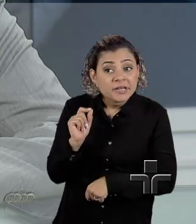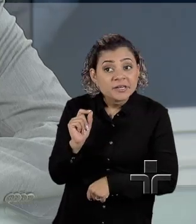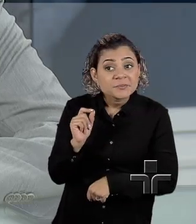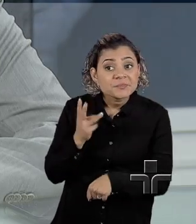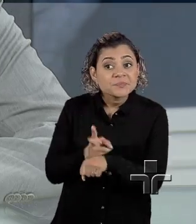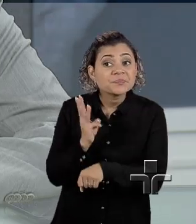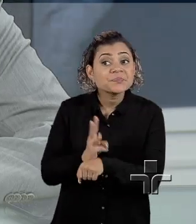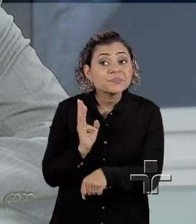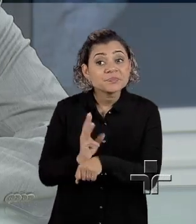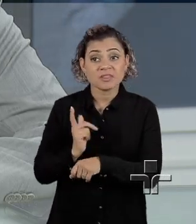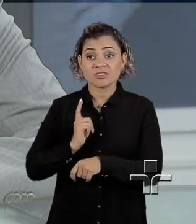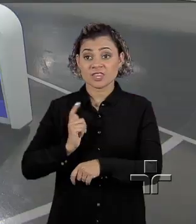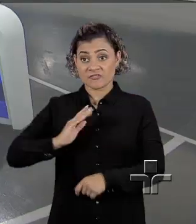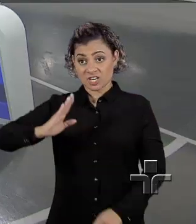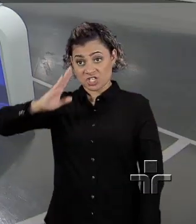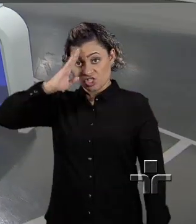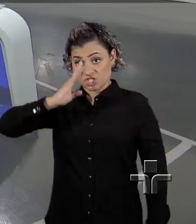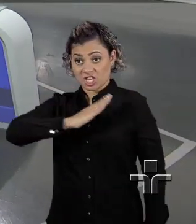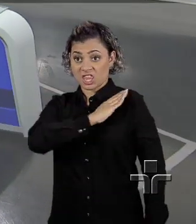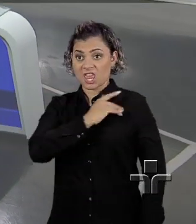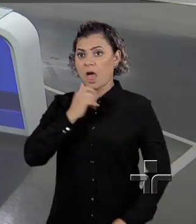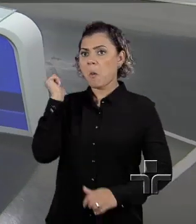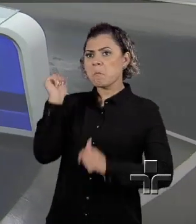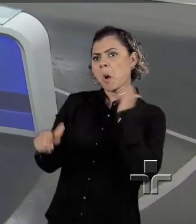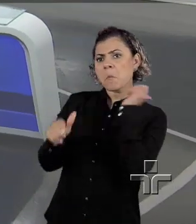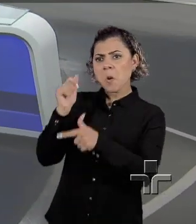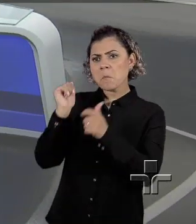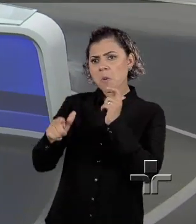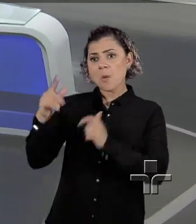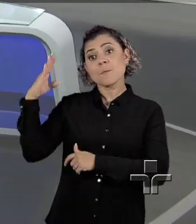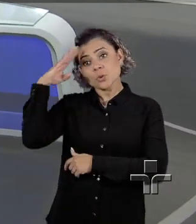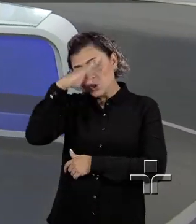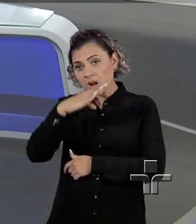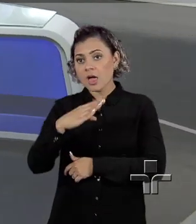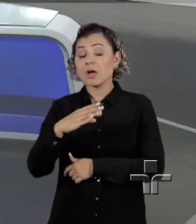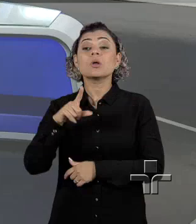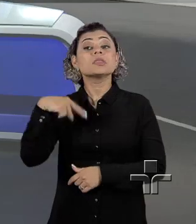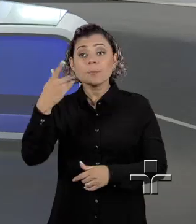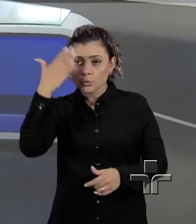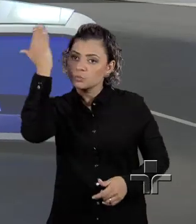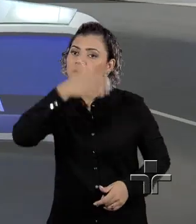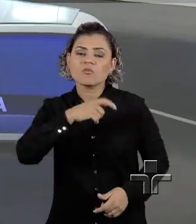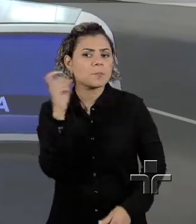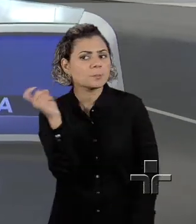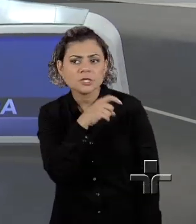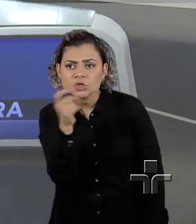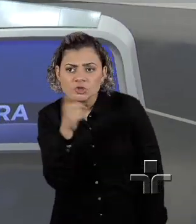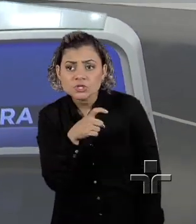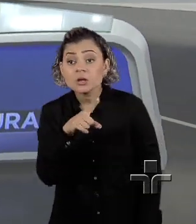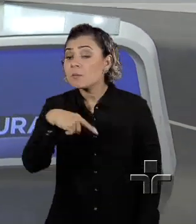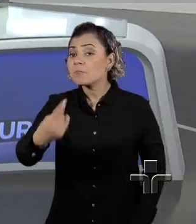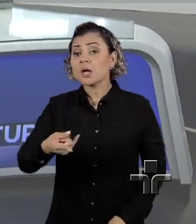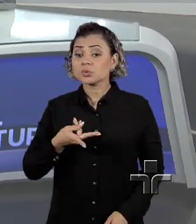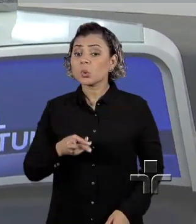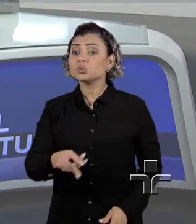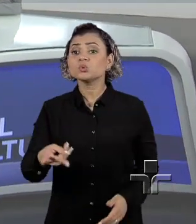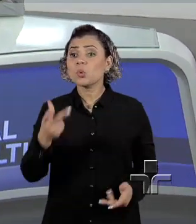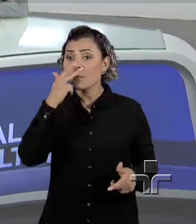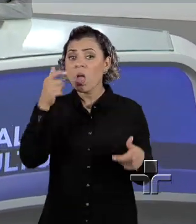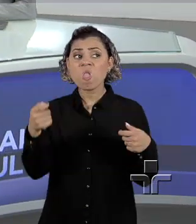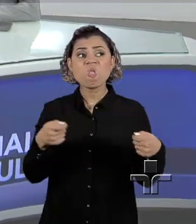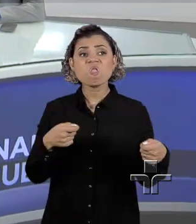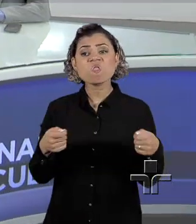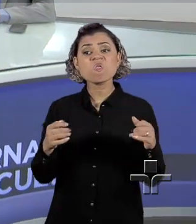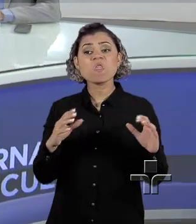o general Santos Cruz teria falado mal do Bolsonaro. Não. Isso foi desmentido, mas essa coisa ficou, assim, vamos dizer assim,